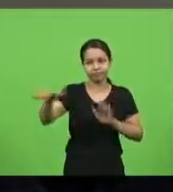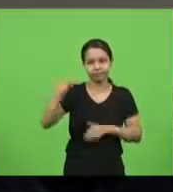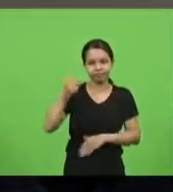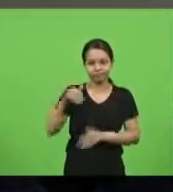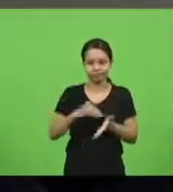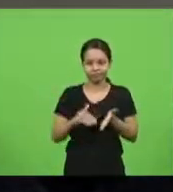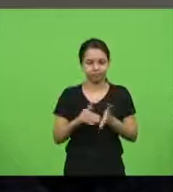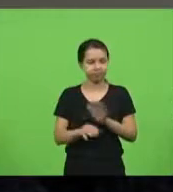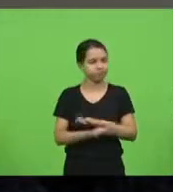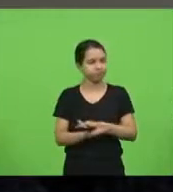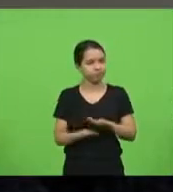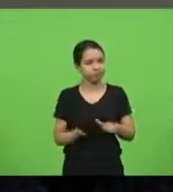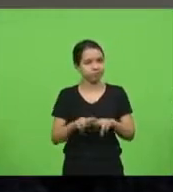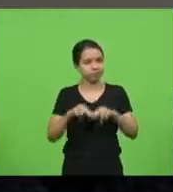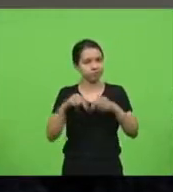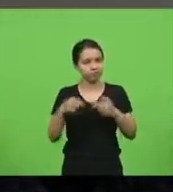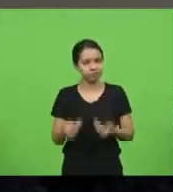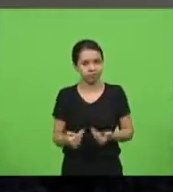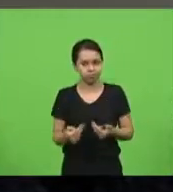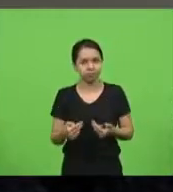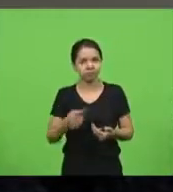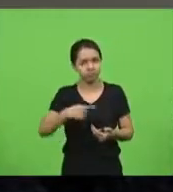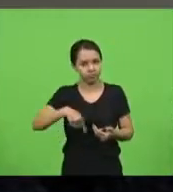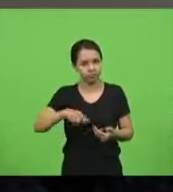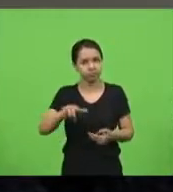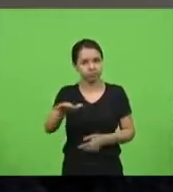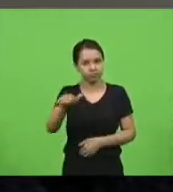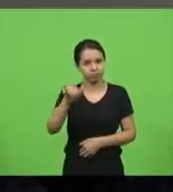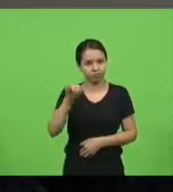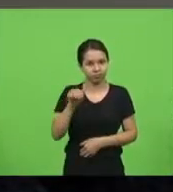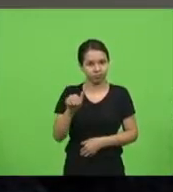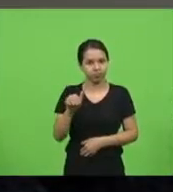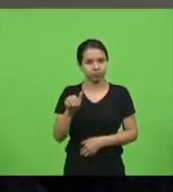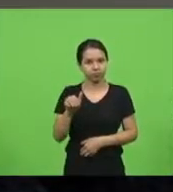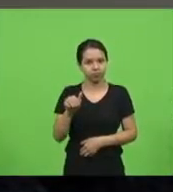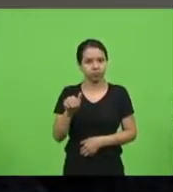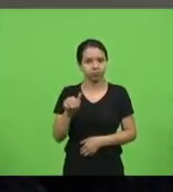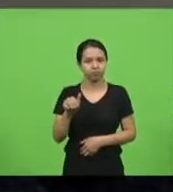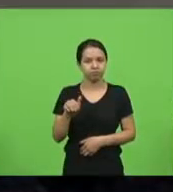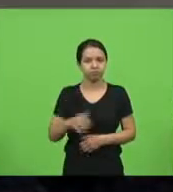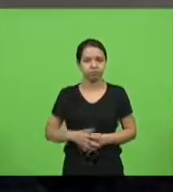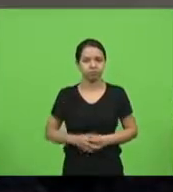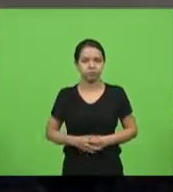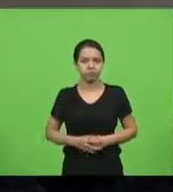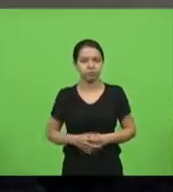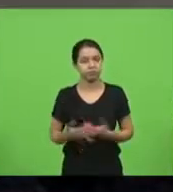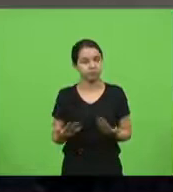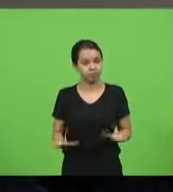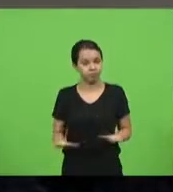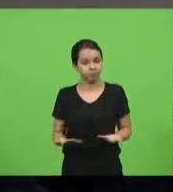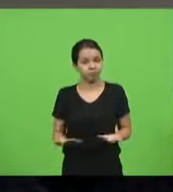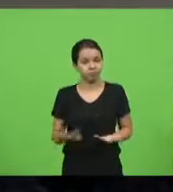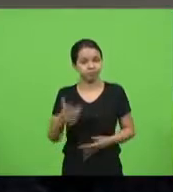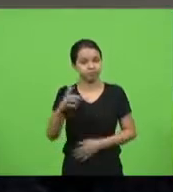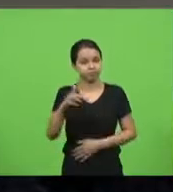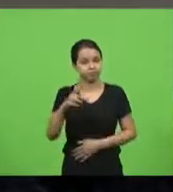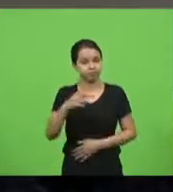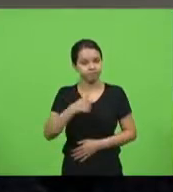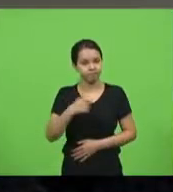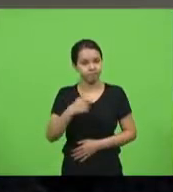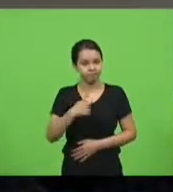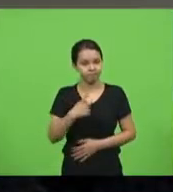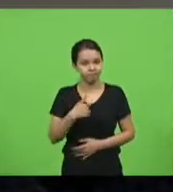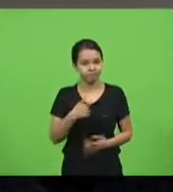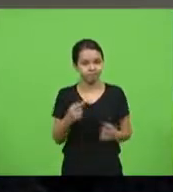fazendo a convocação por parte dessa forma. Mas eu, com